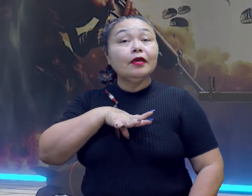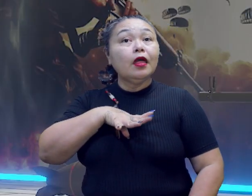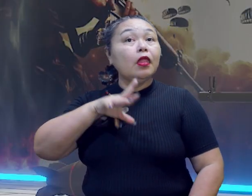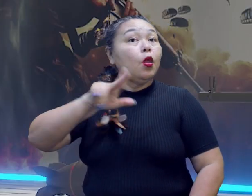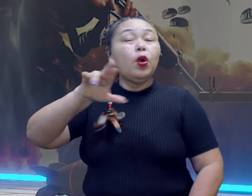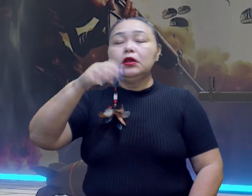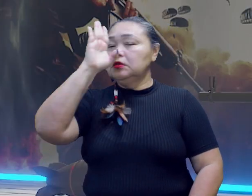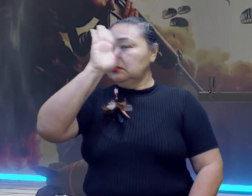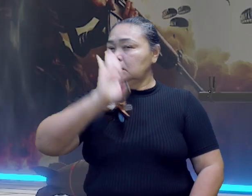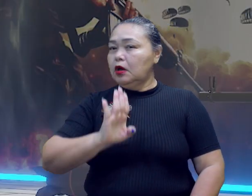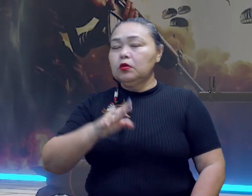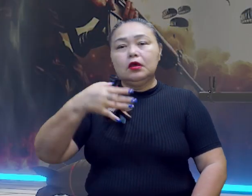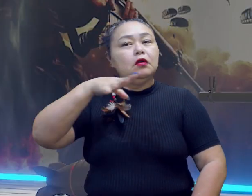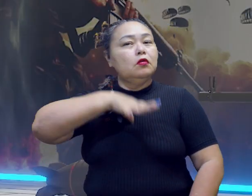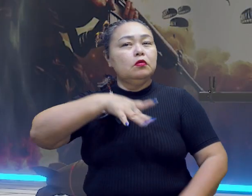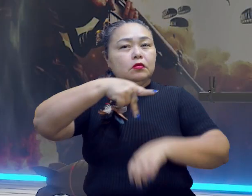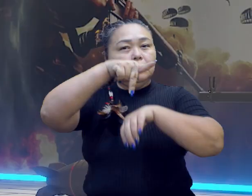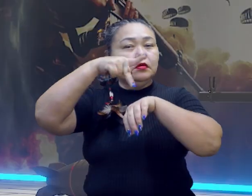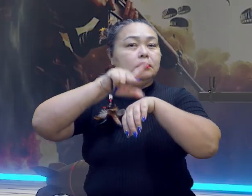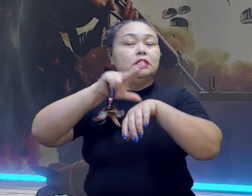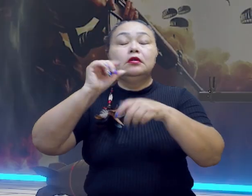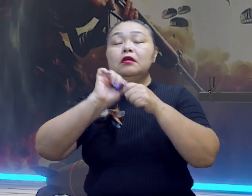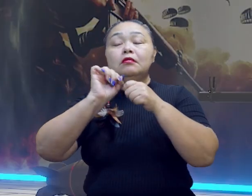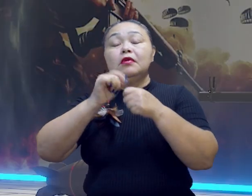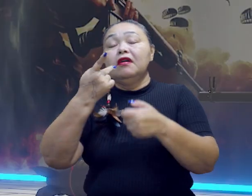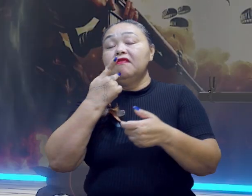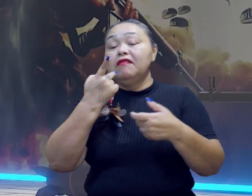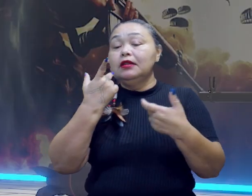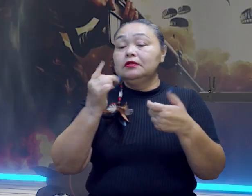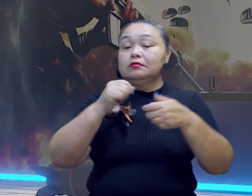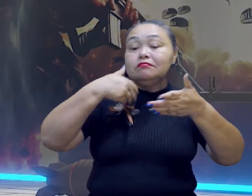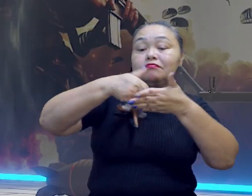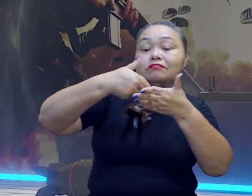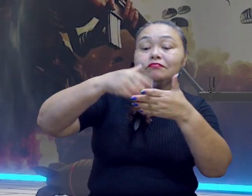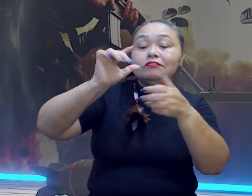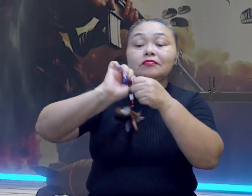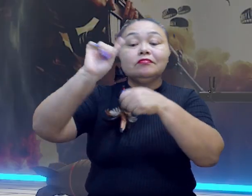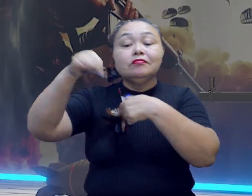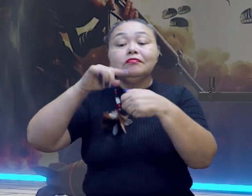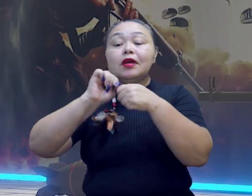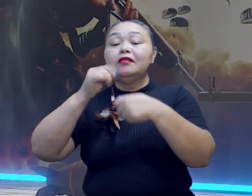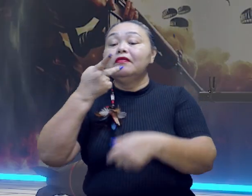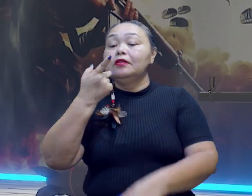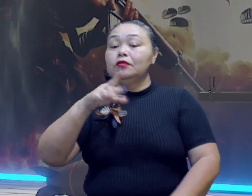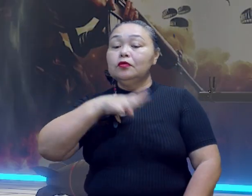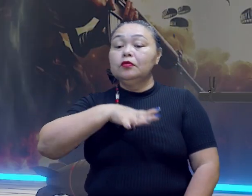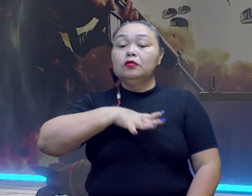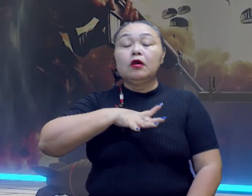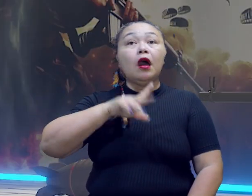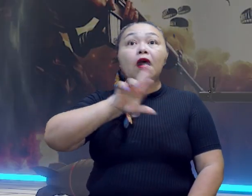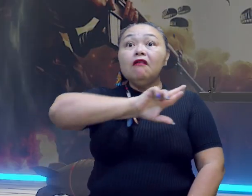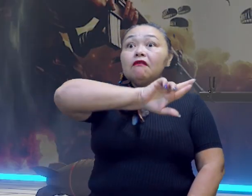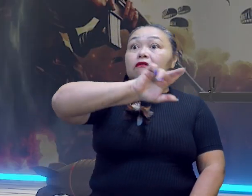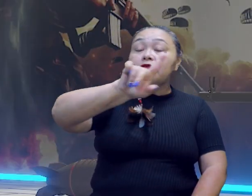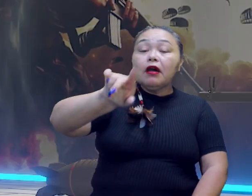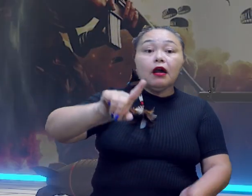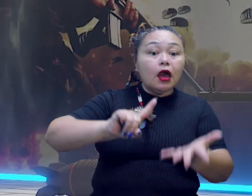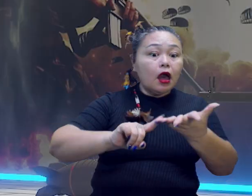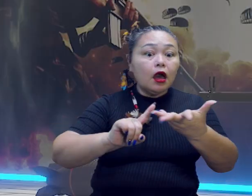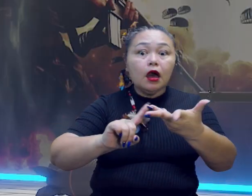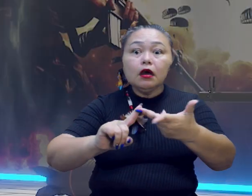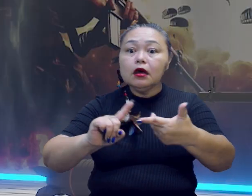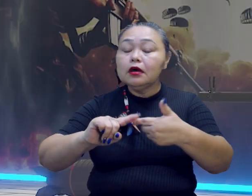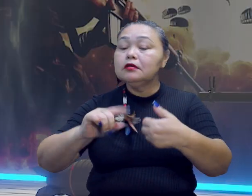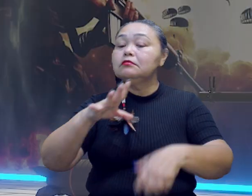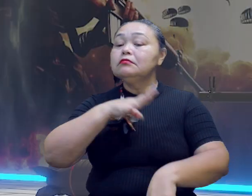Não era só o Brasil e Portugal que estavam lá jogando e falando português. Vários países estavam lá falando